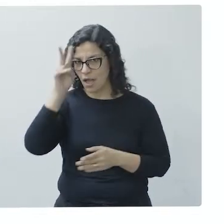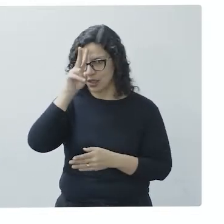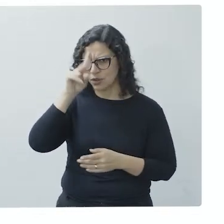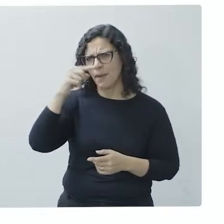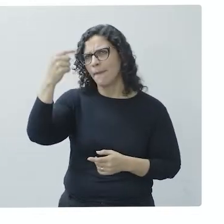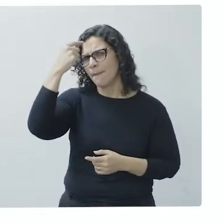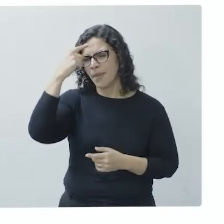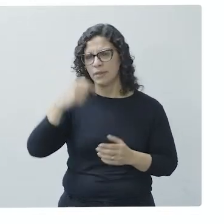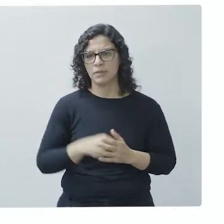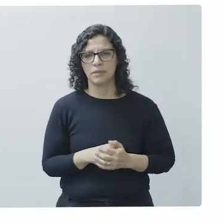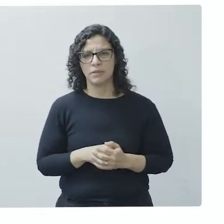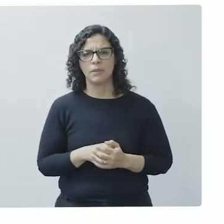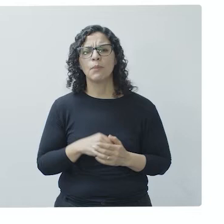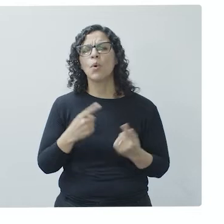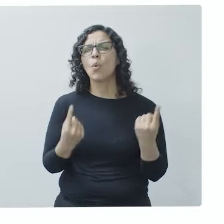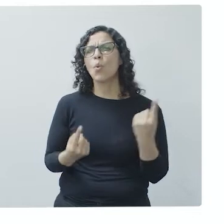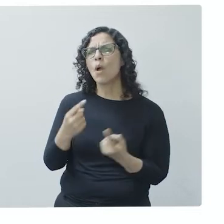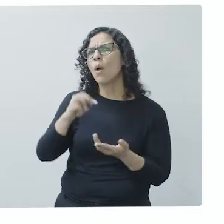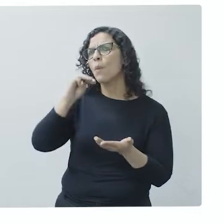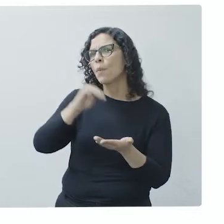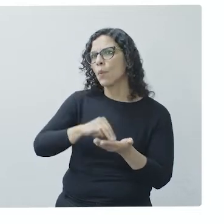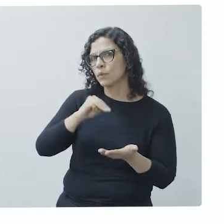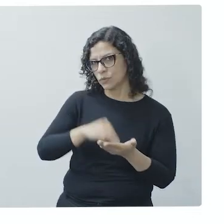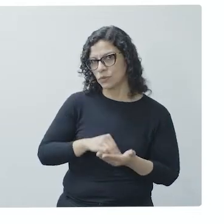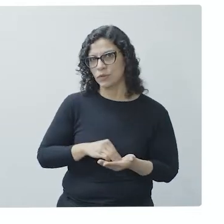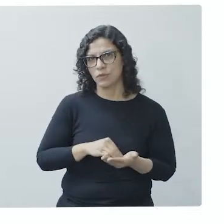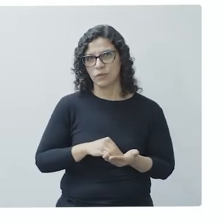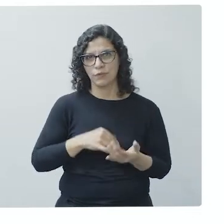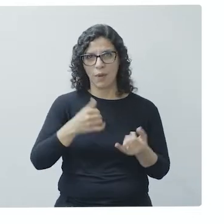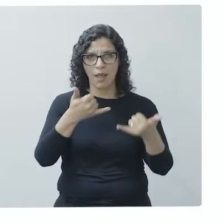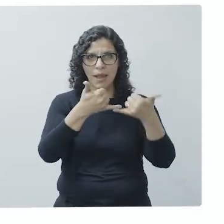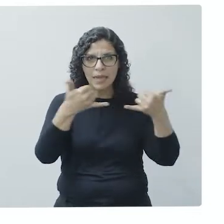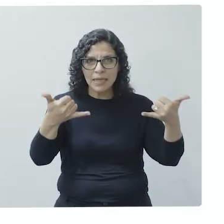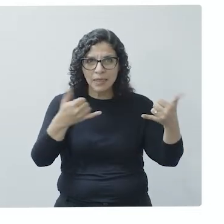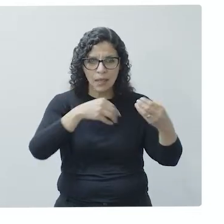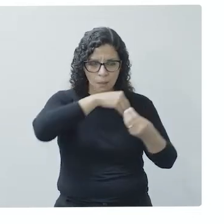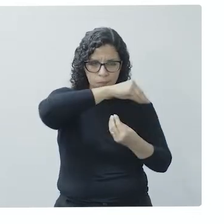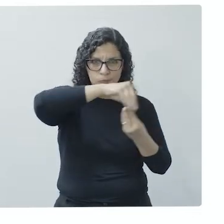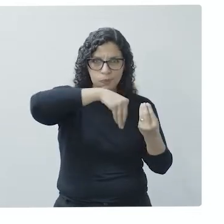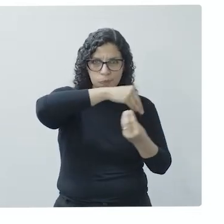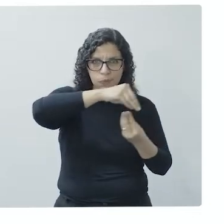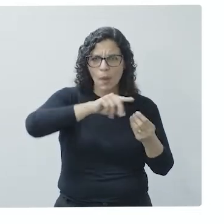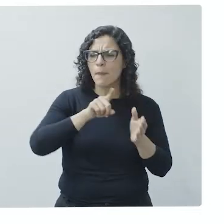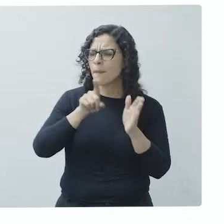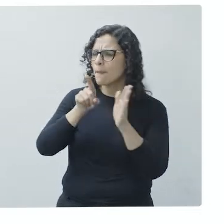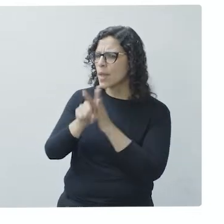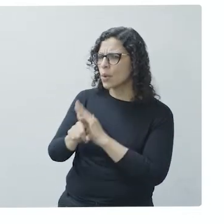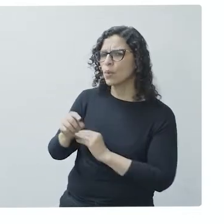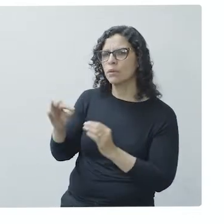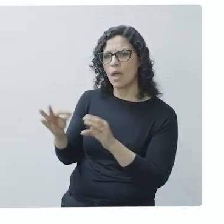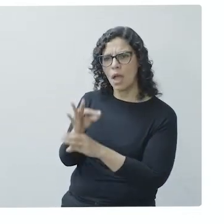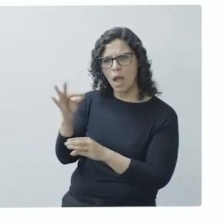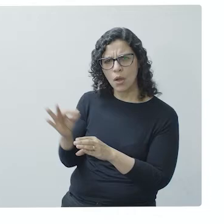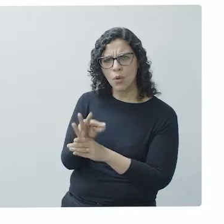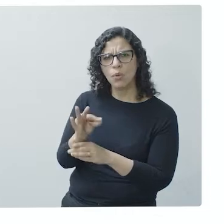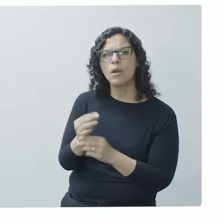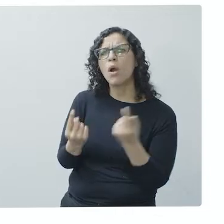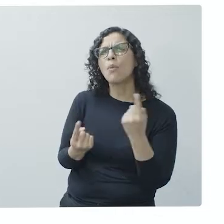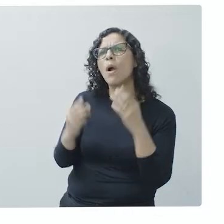gente vai pensar um pouquinho. Por qual motivo o novelo de linha questiona a agulha?